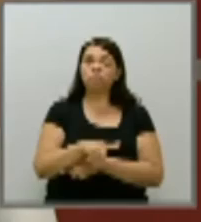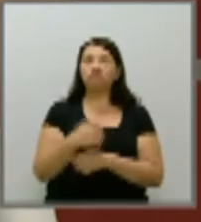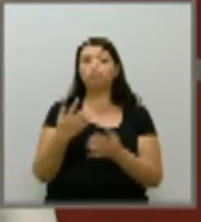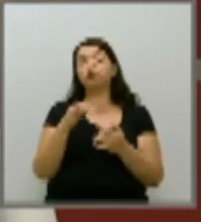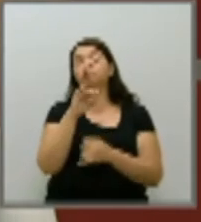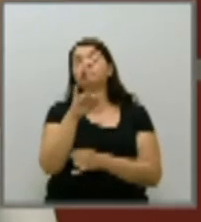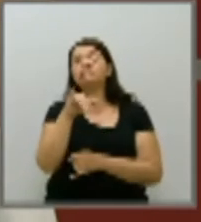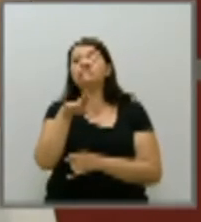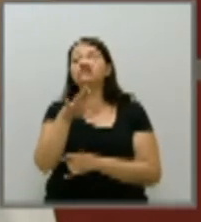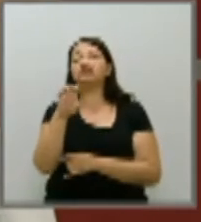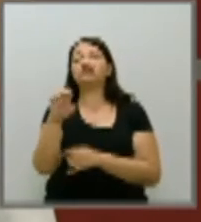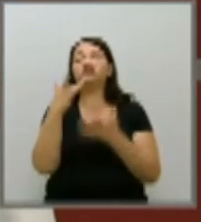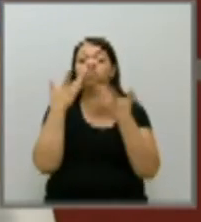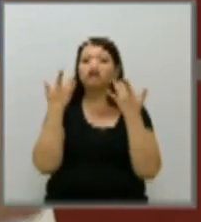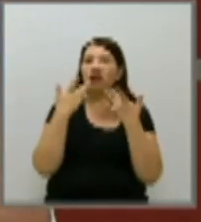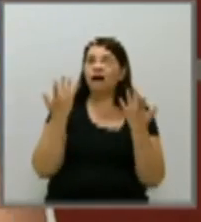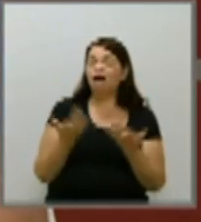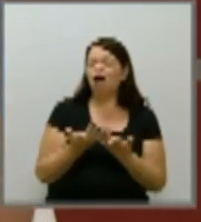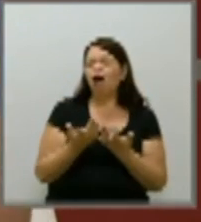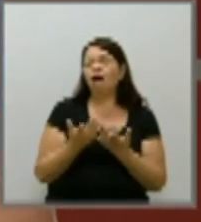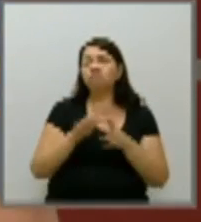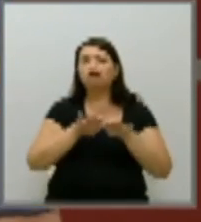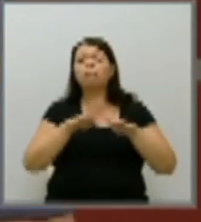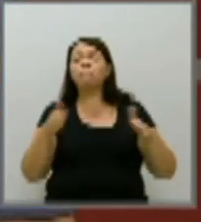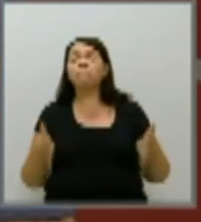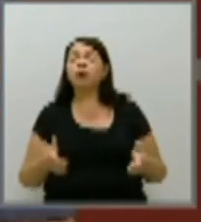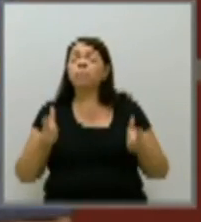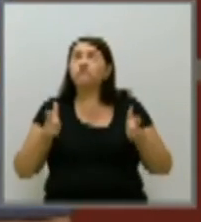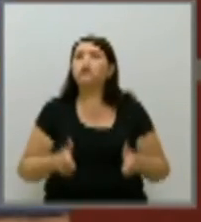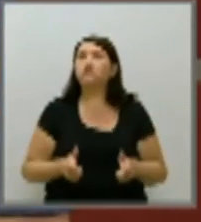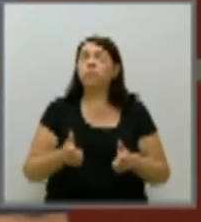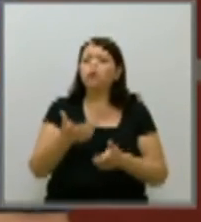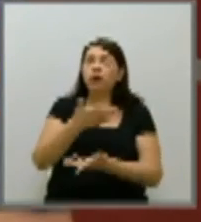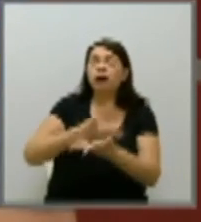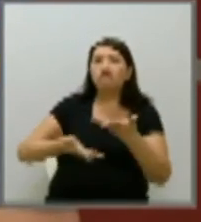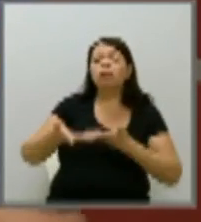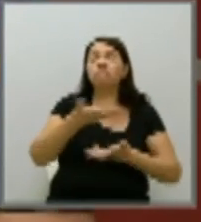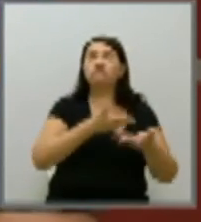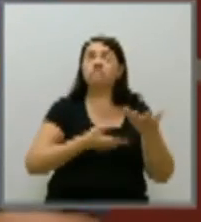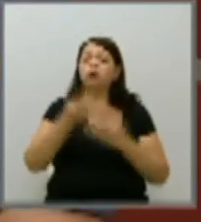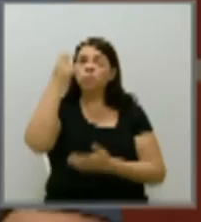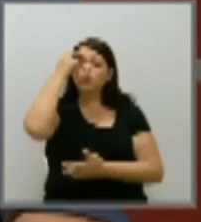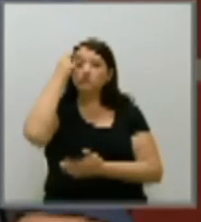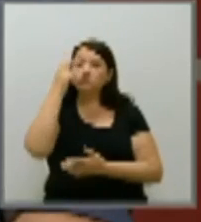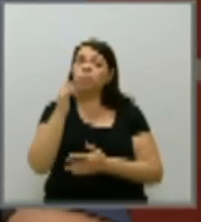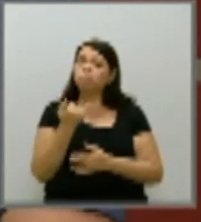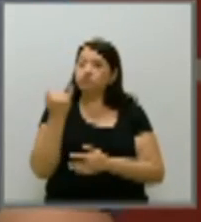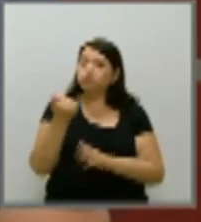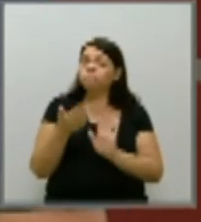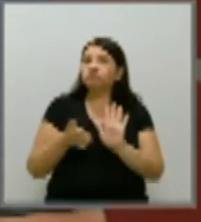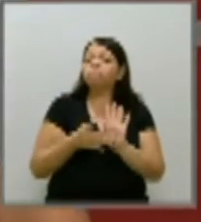que foi palco de tantas ações dos artistas da cidade, é essencial para a gente construir essa nova cultura para Gravataí.